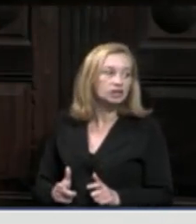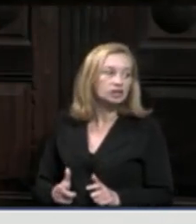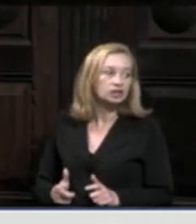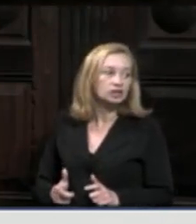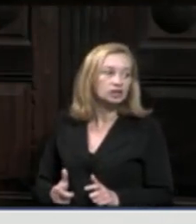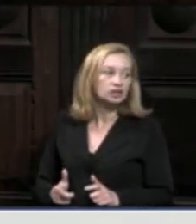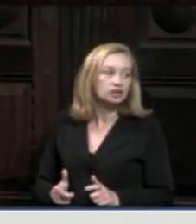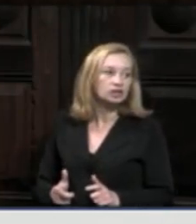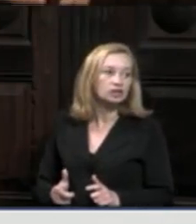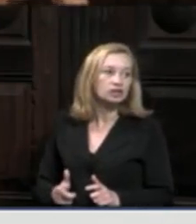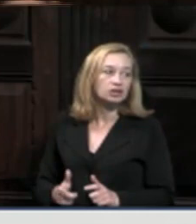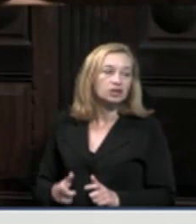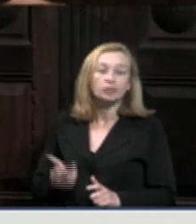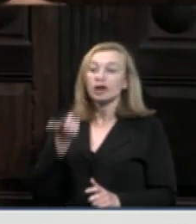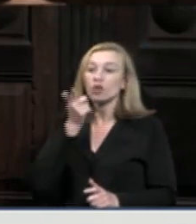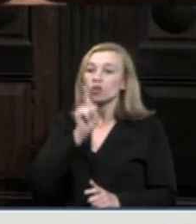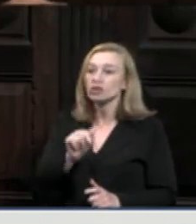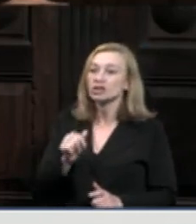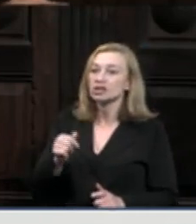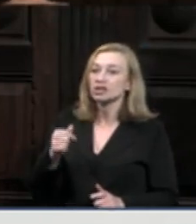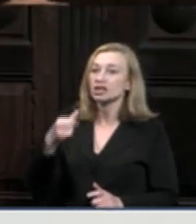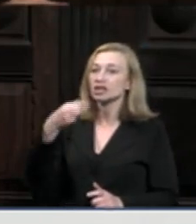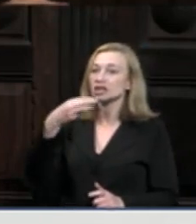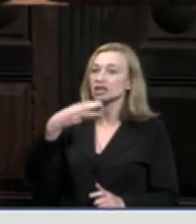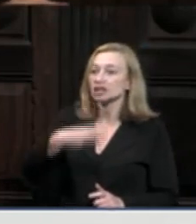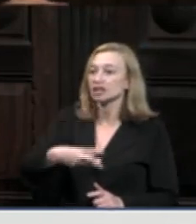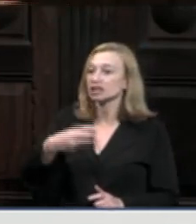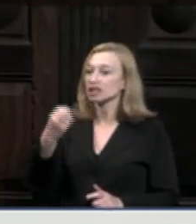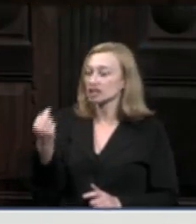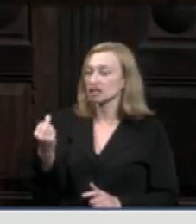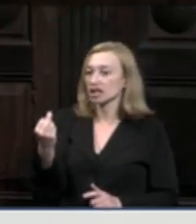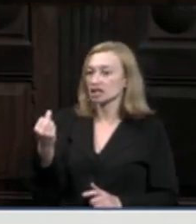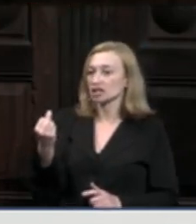o 36º voto.